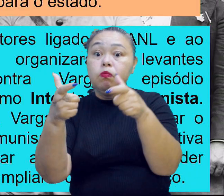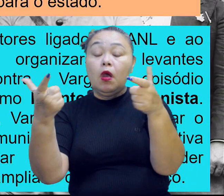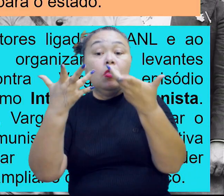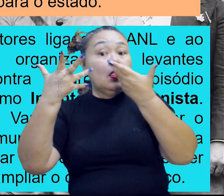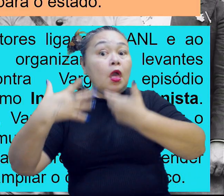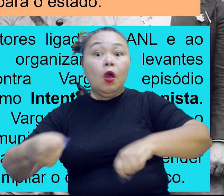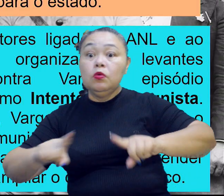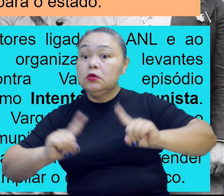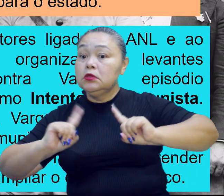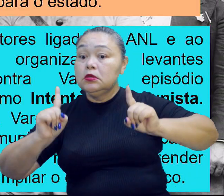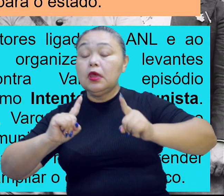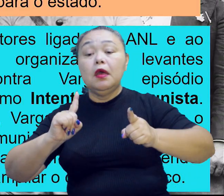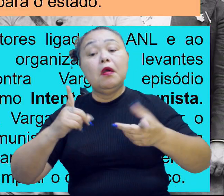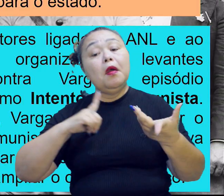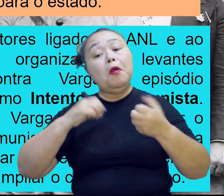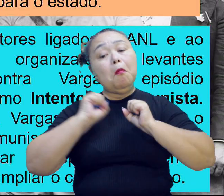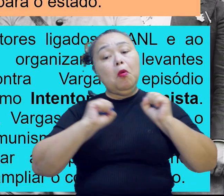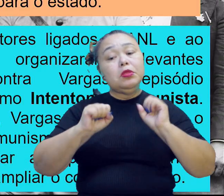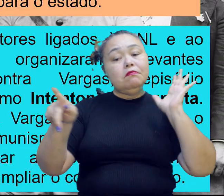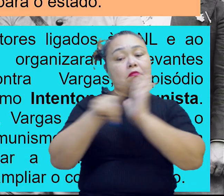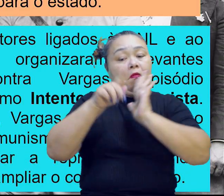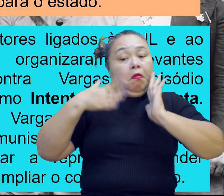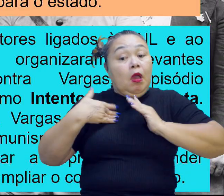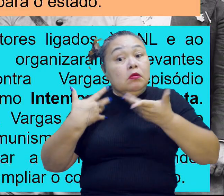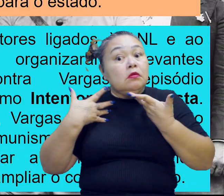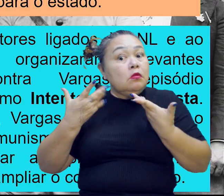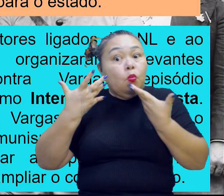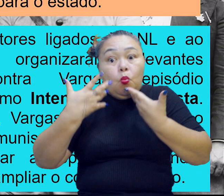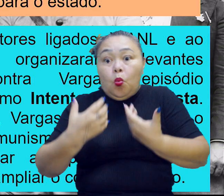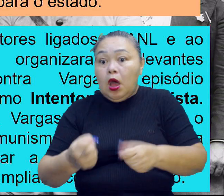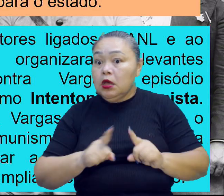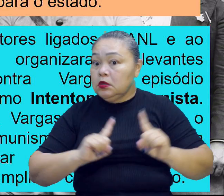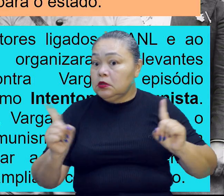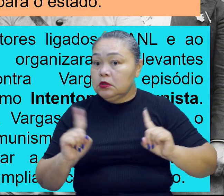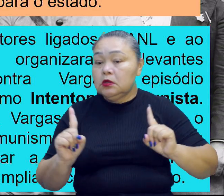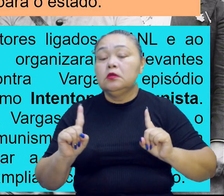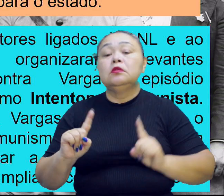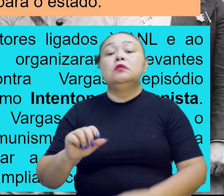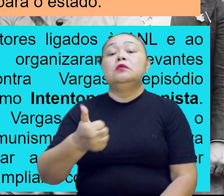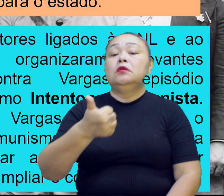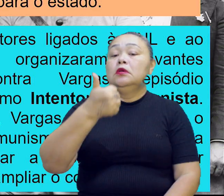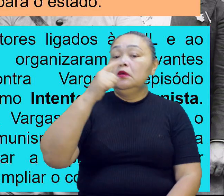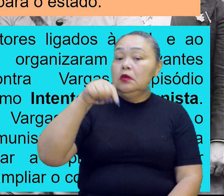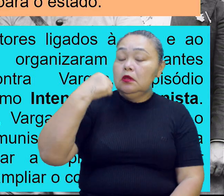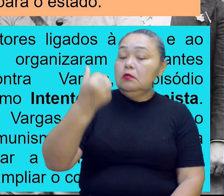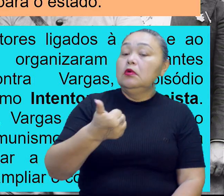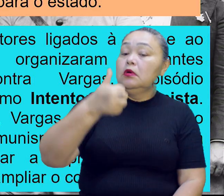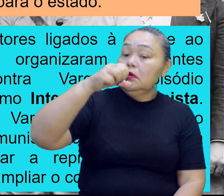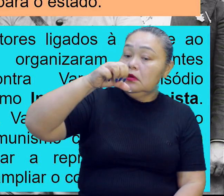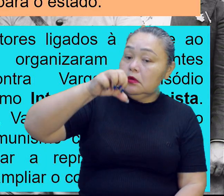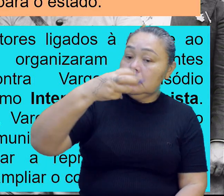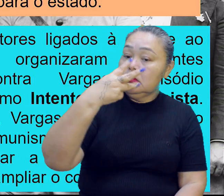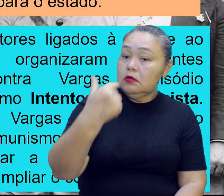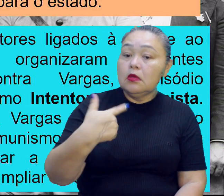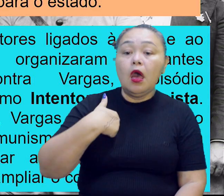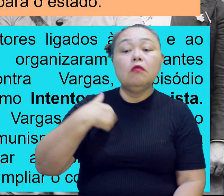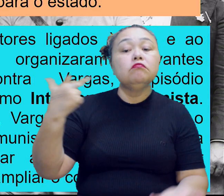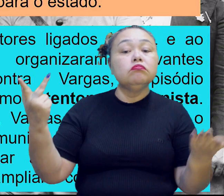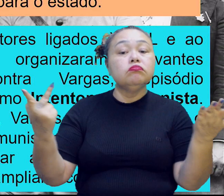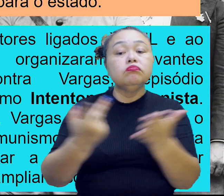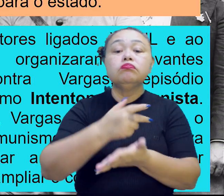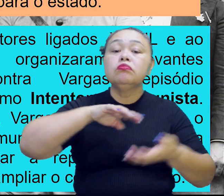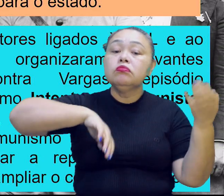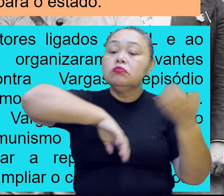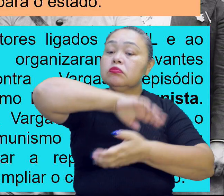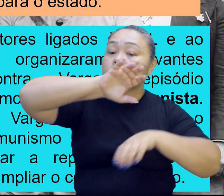não aceitaram a perda de poder após 1930. Em 1932, ocorreu a Revolução